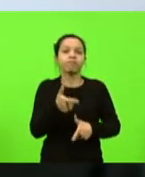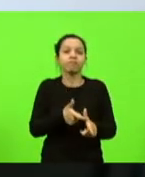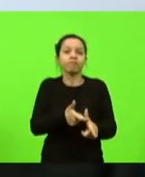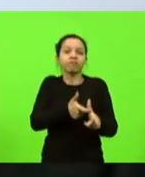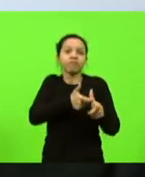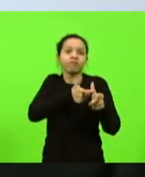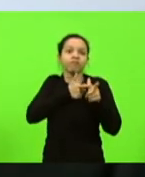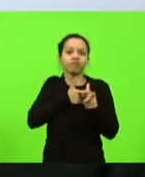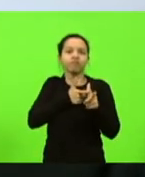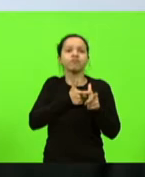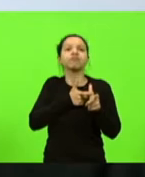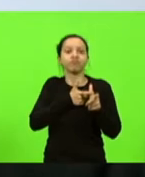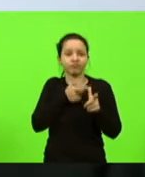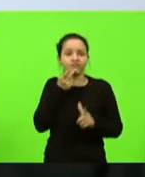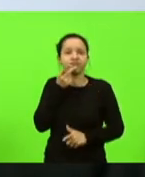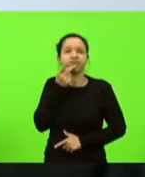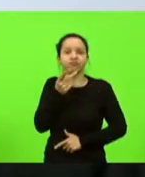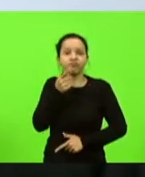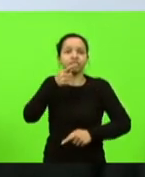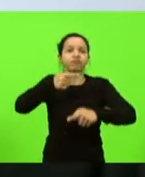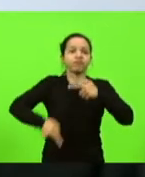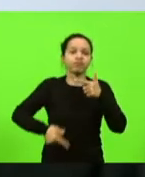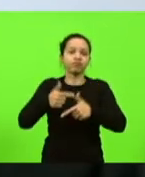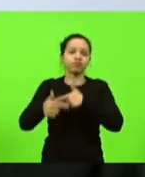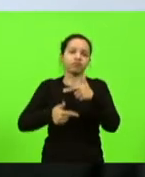mostrou juros, multa